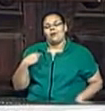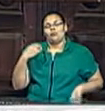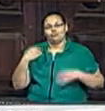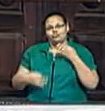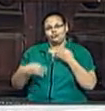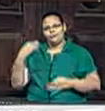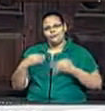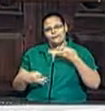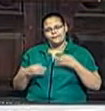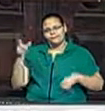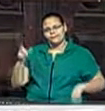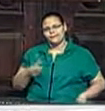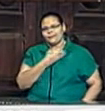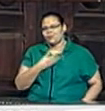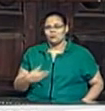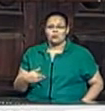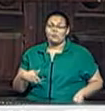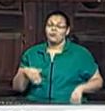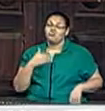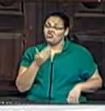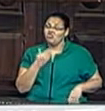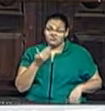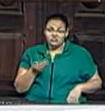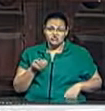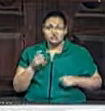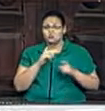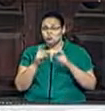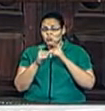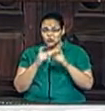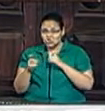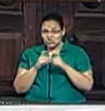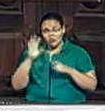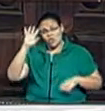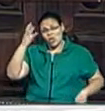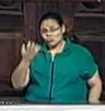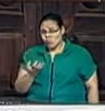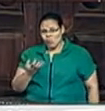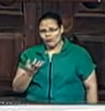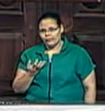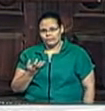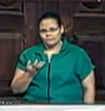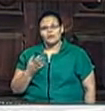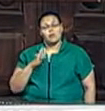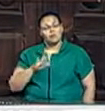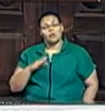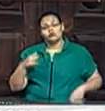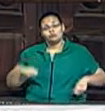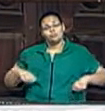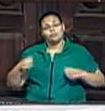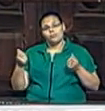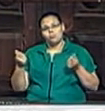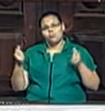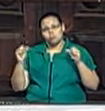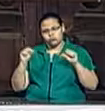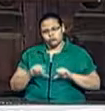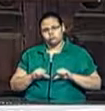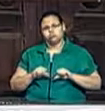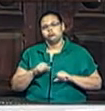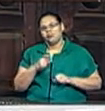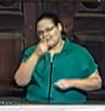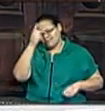Executivo. Agora, não adianta a gente discutir medidas que não resolvem o todo, mas prejudicam muita gente,